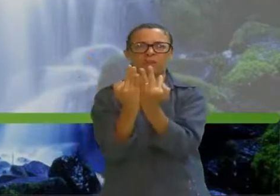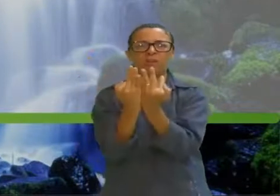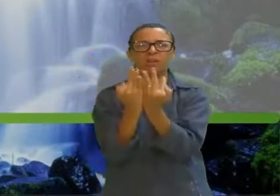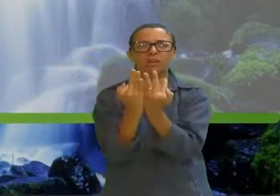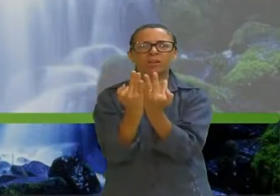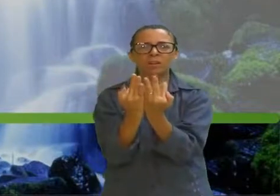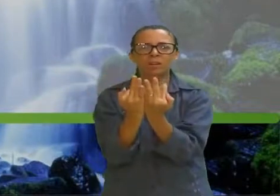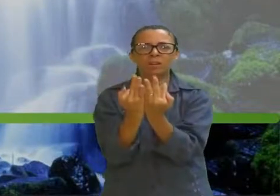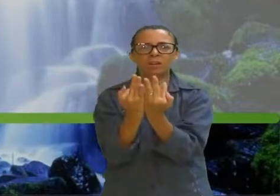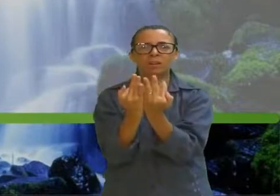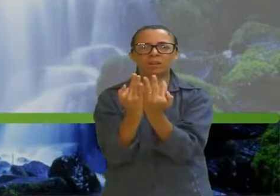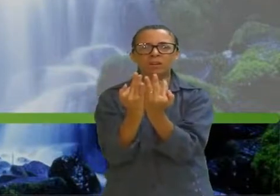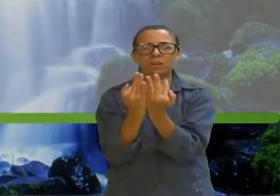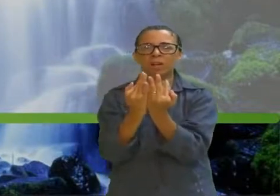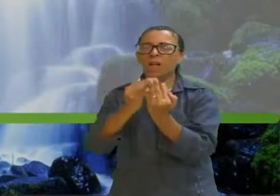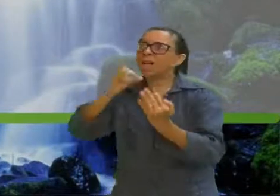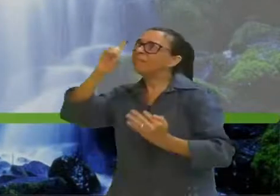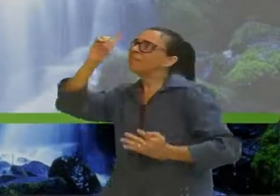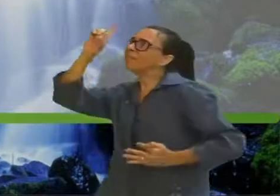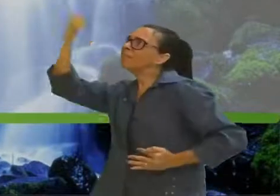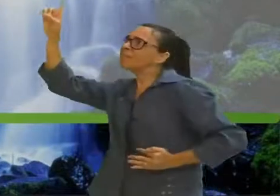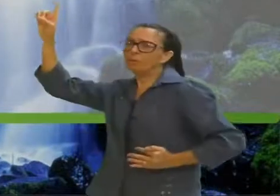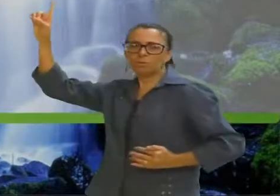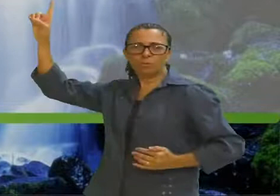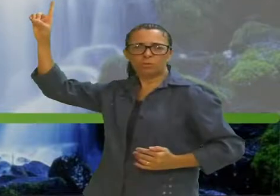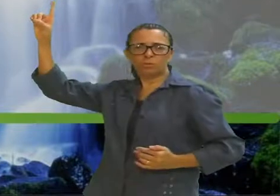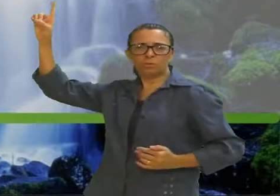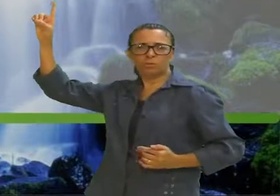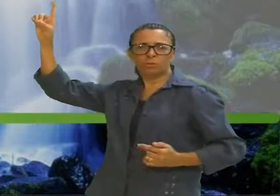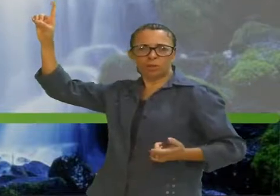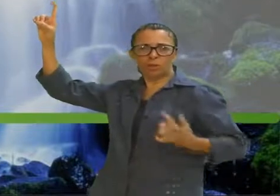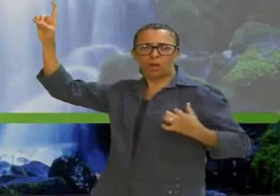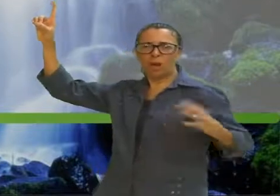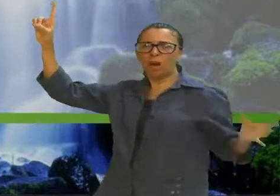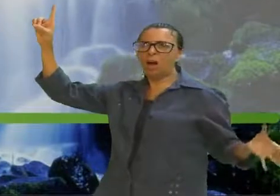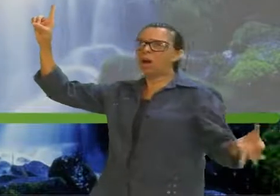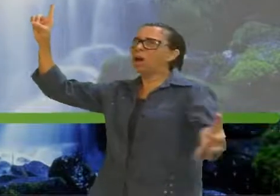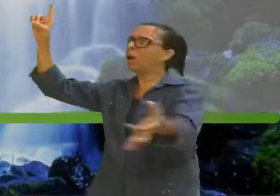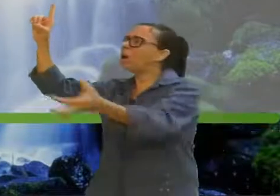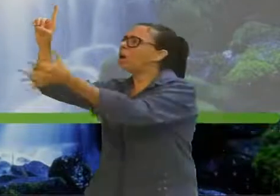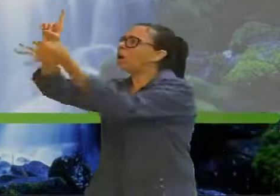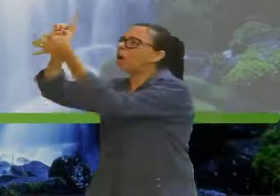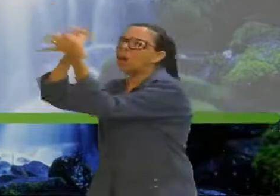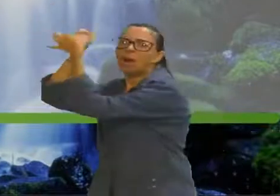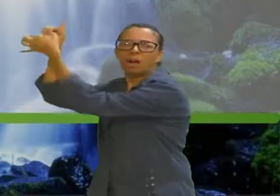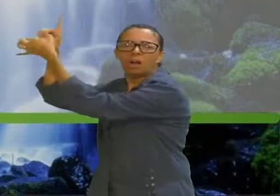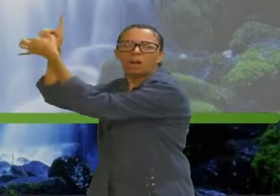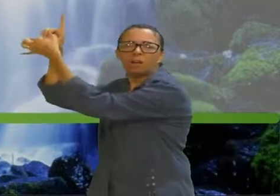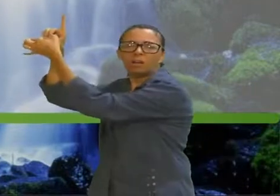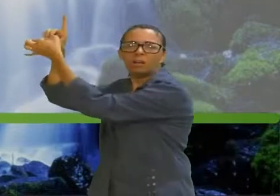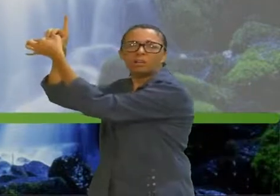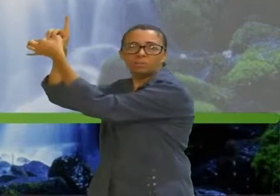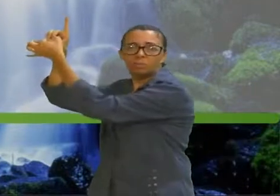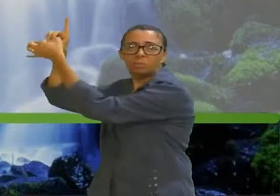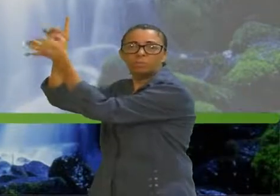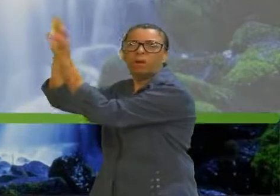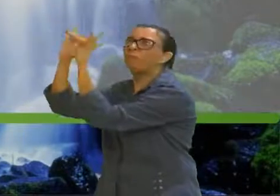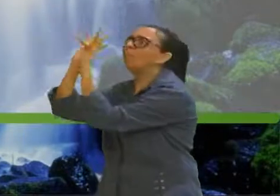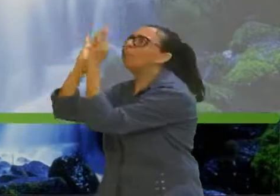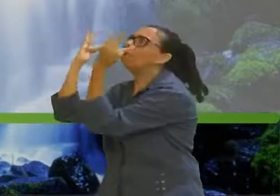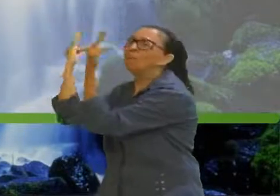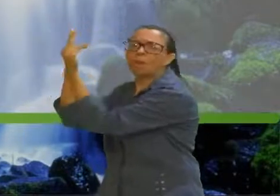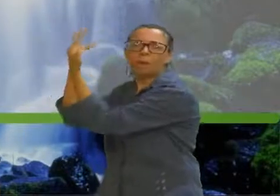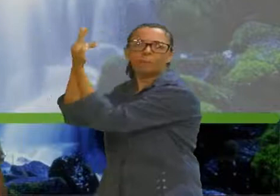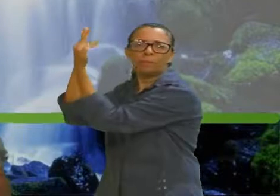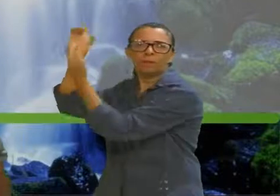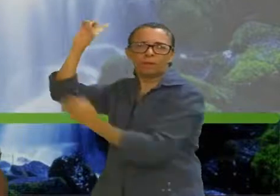Efetivamente, as nossas relações é mais íntima com os nossos parentes, com os nossos próximos ou com Deus? Jesus nos